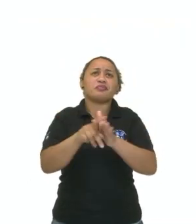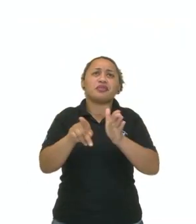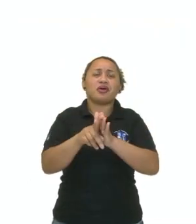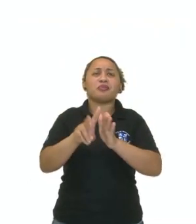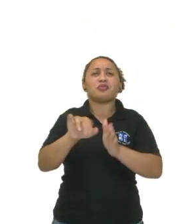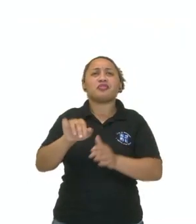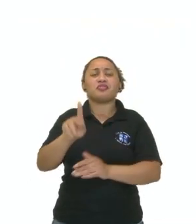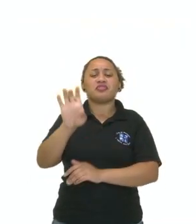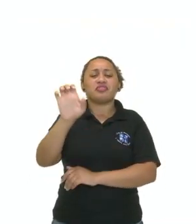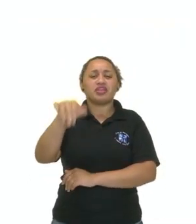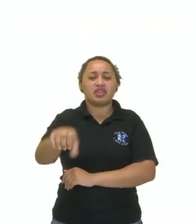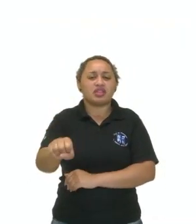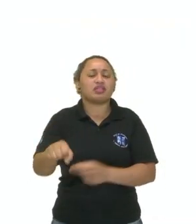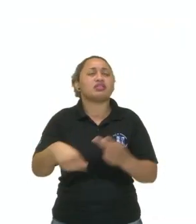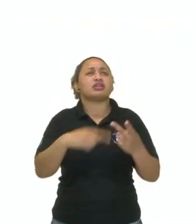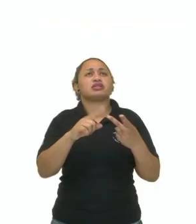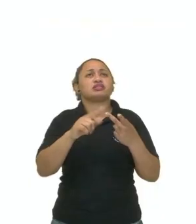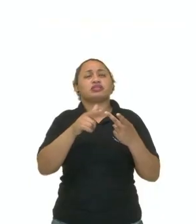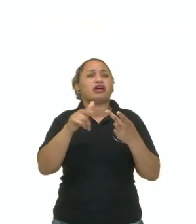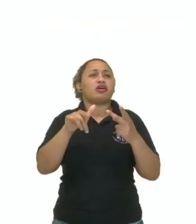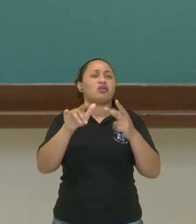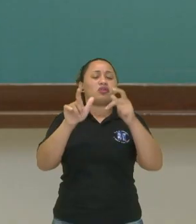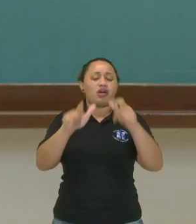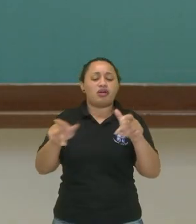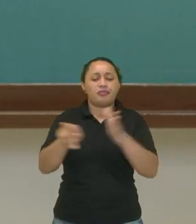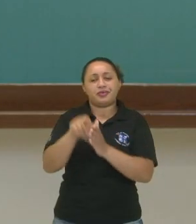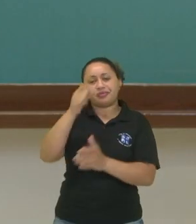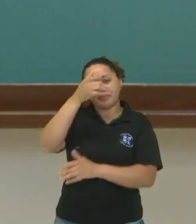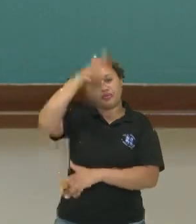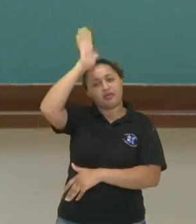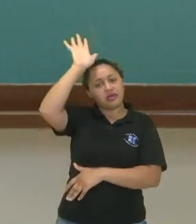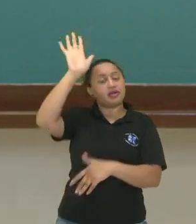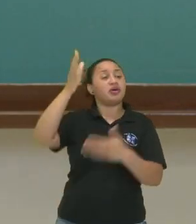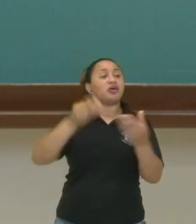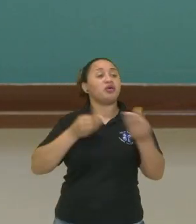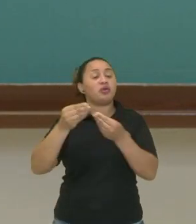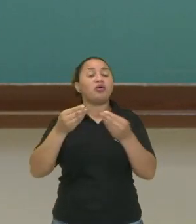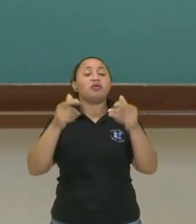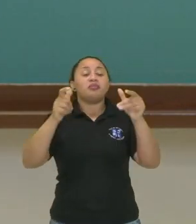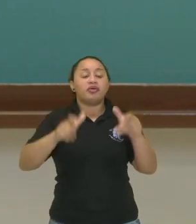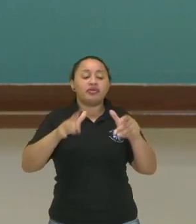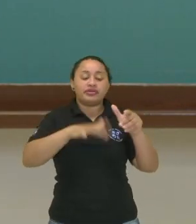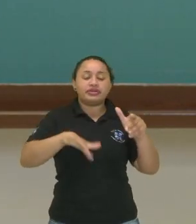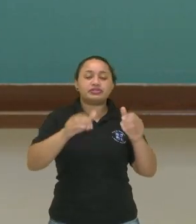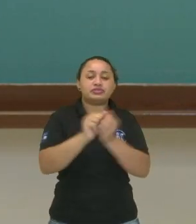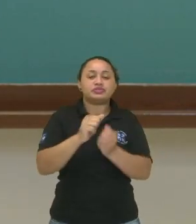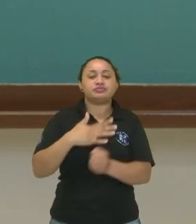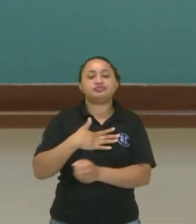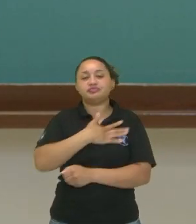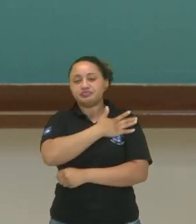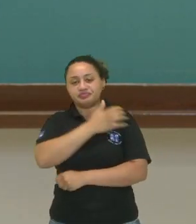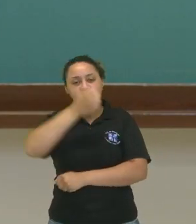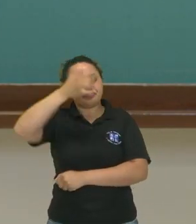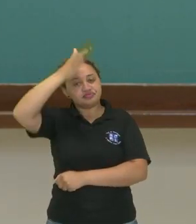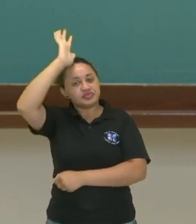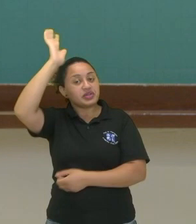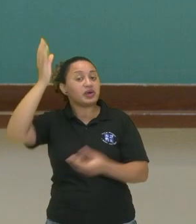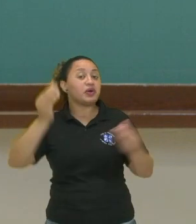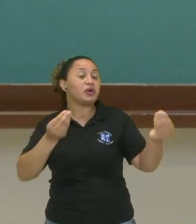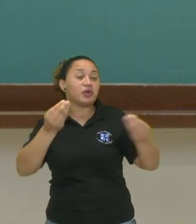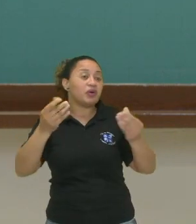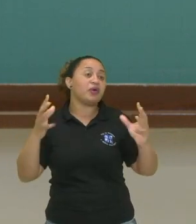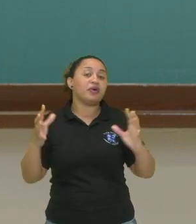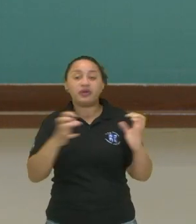uma vila romana, como seria viver dentro do exército romano, como seria